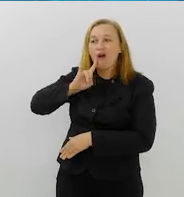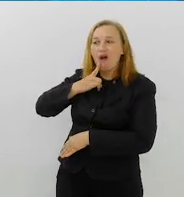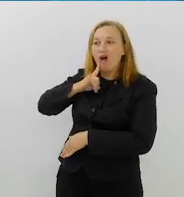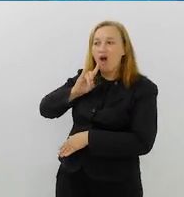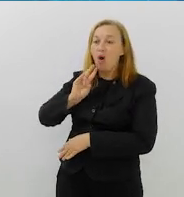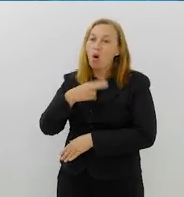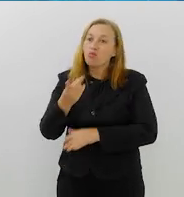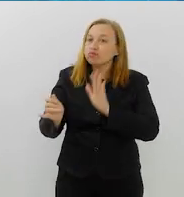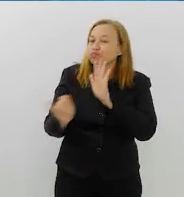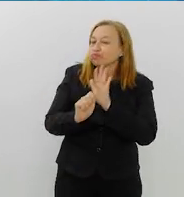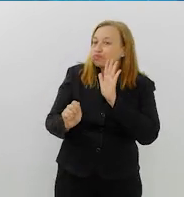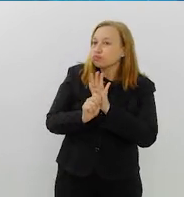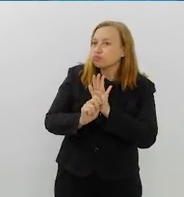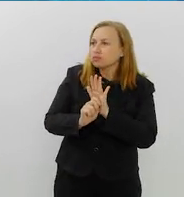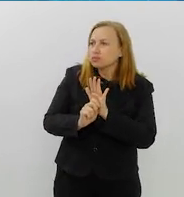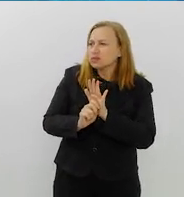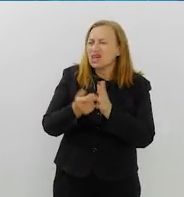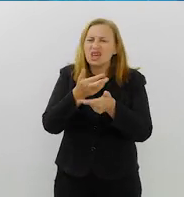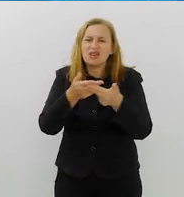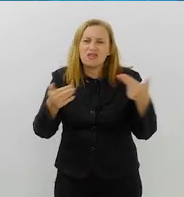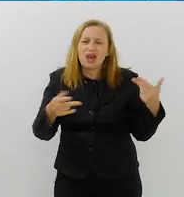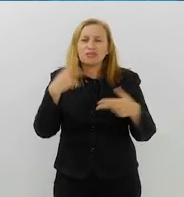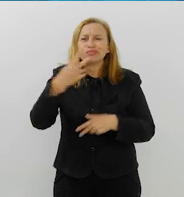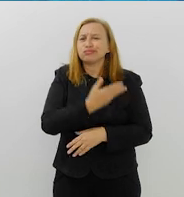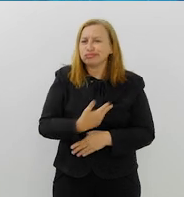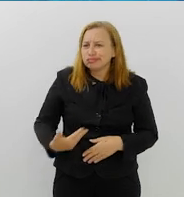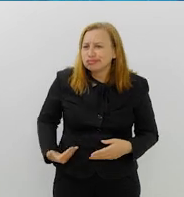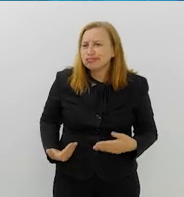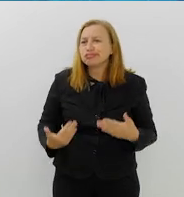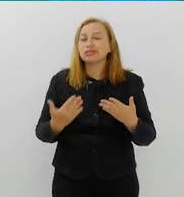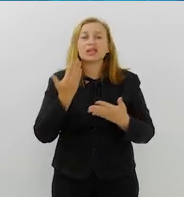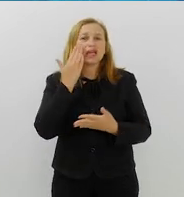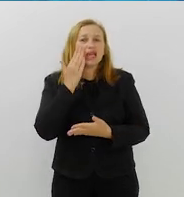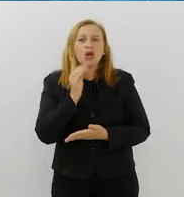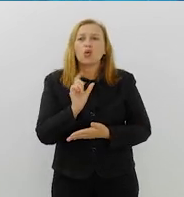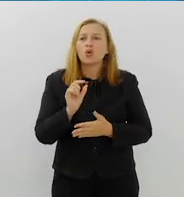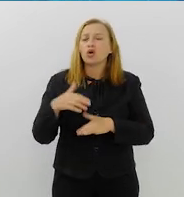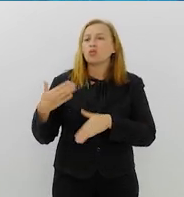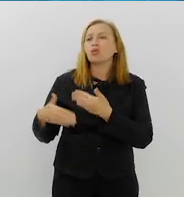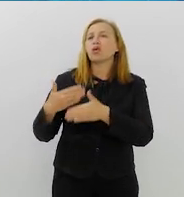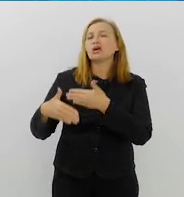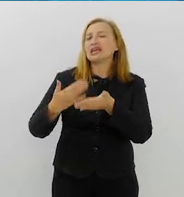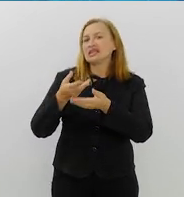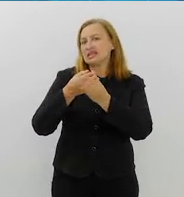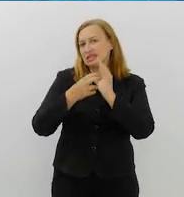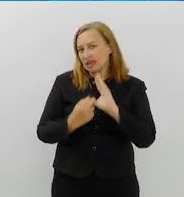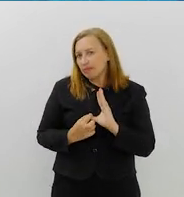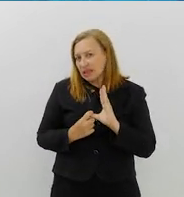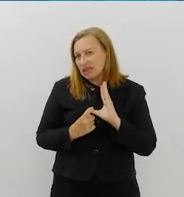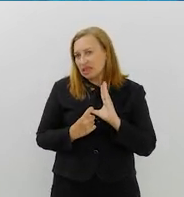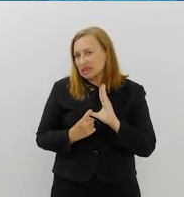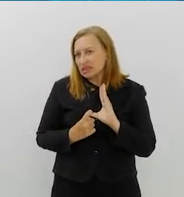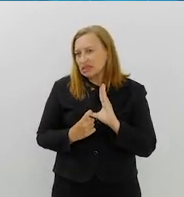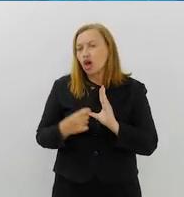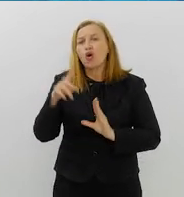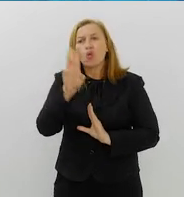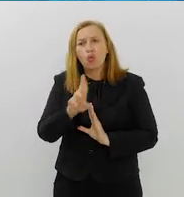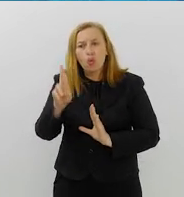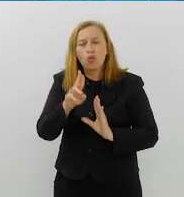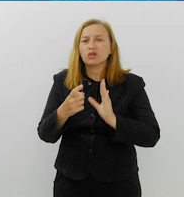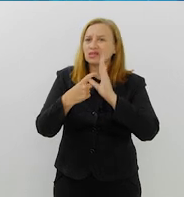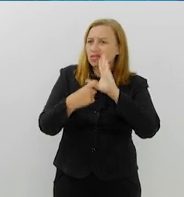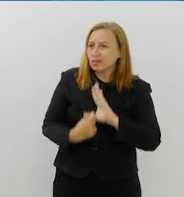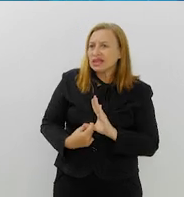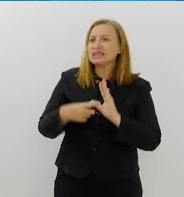de álcool, drogas, né? E aí muitas políticas públicas entendeu o processo de uma dependência. O